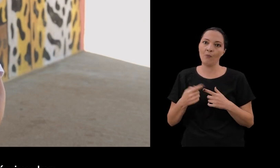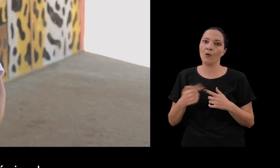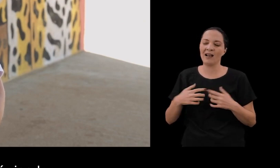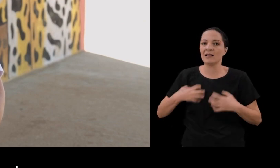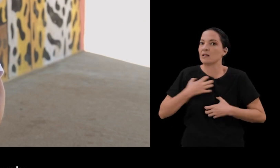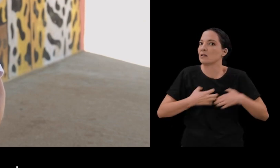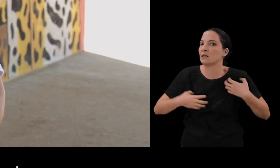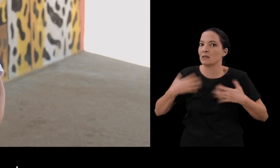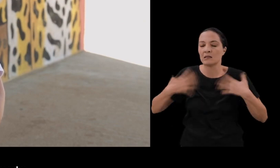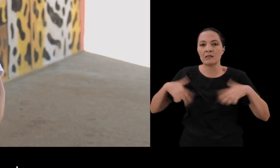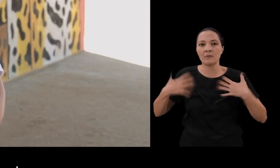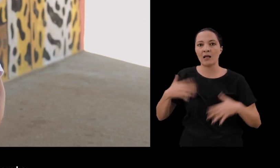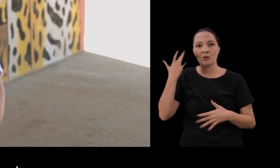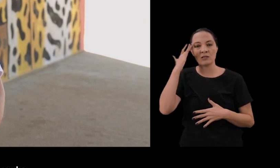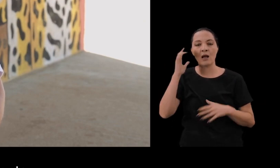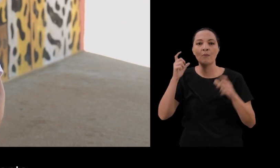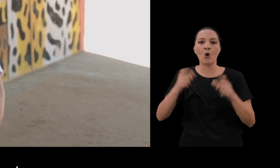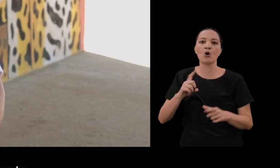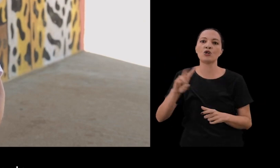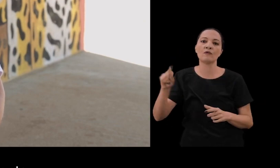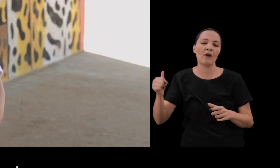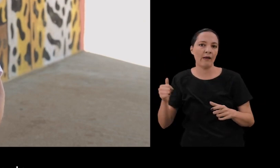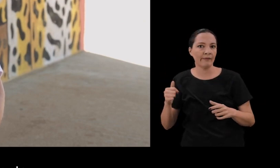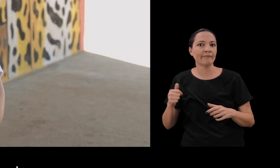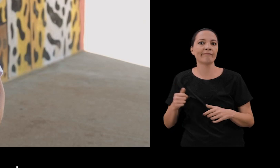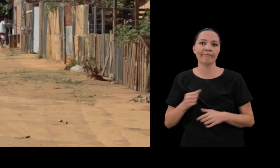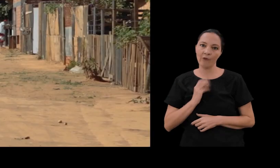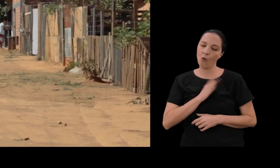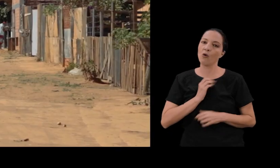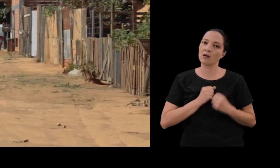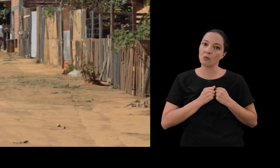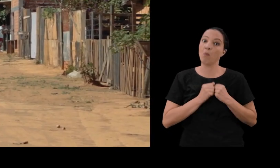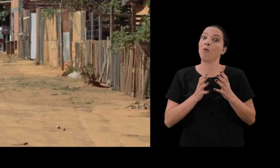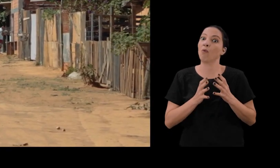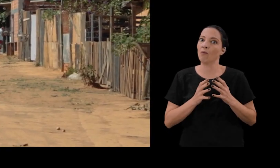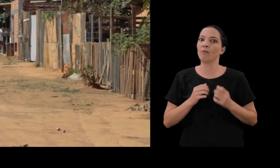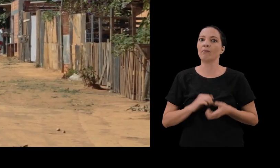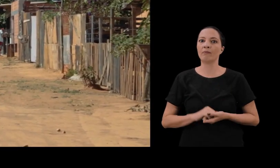aqui, né? Então o medo foi tanto que ela sofreu um infarto.